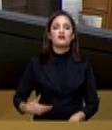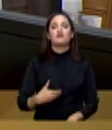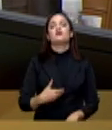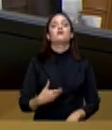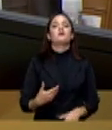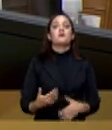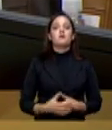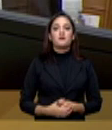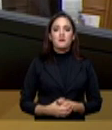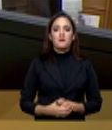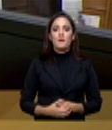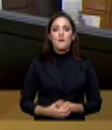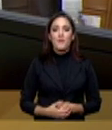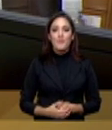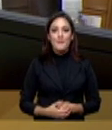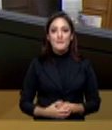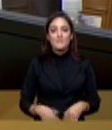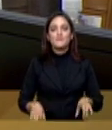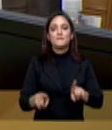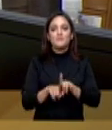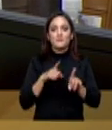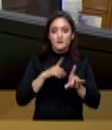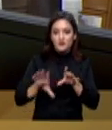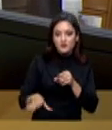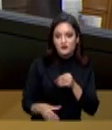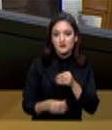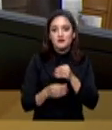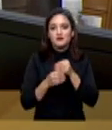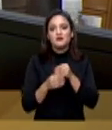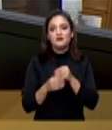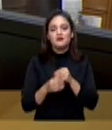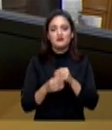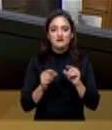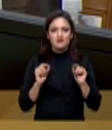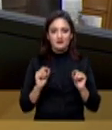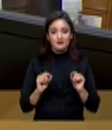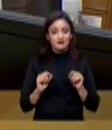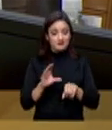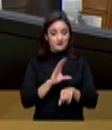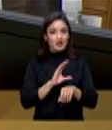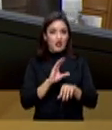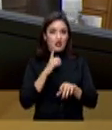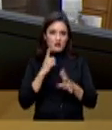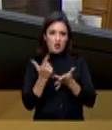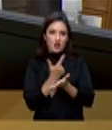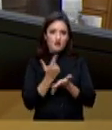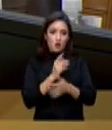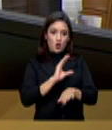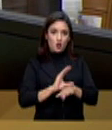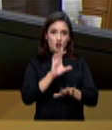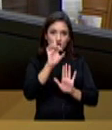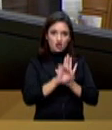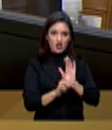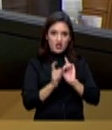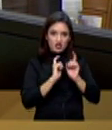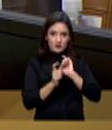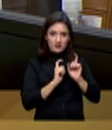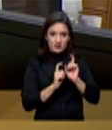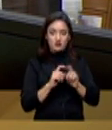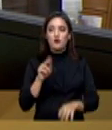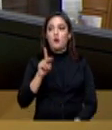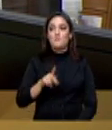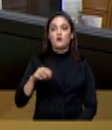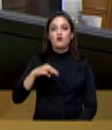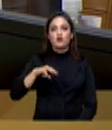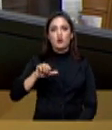e a crescia como a cresce na sua obra curso de Direito Administrativo o professor